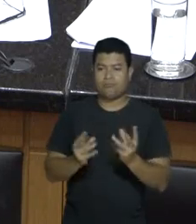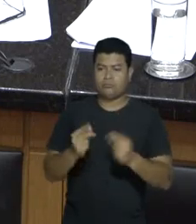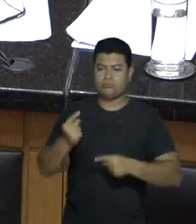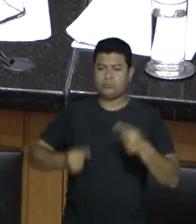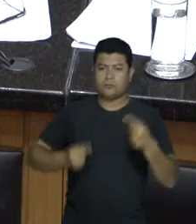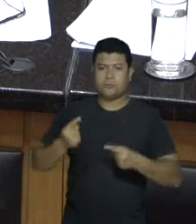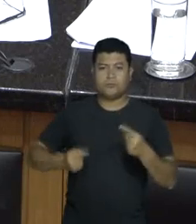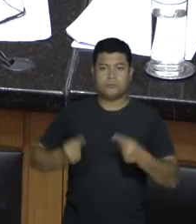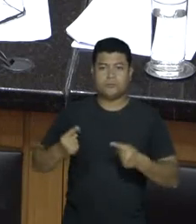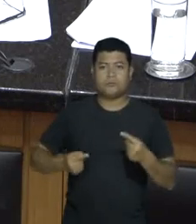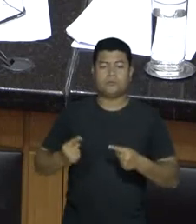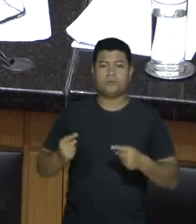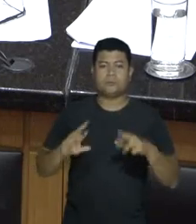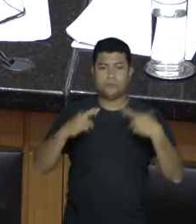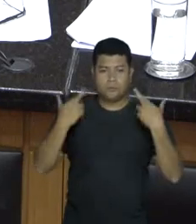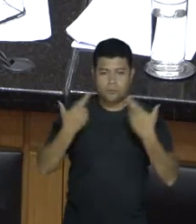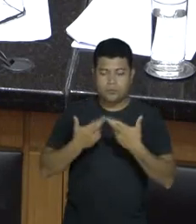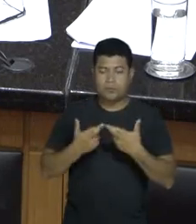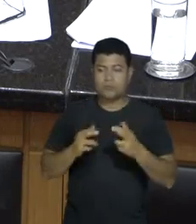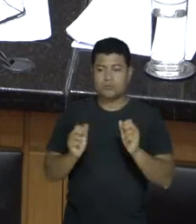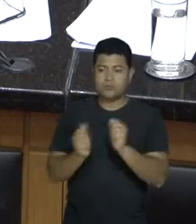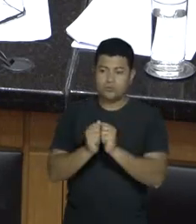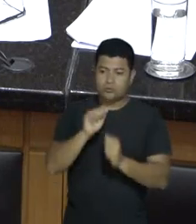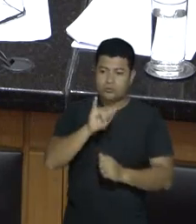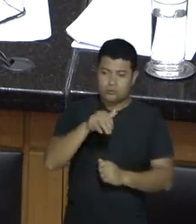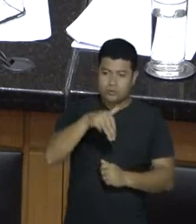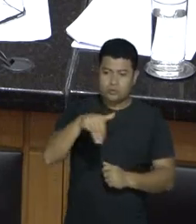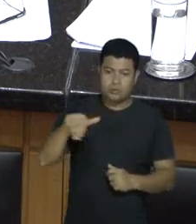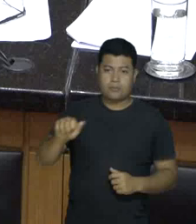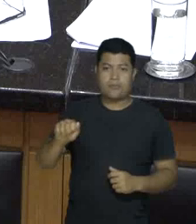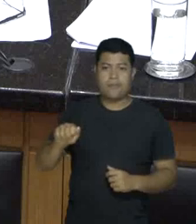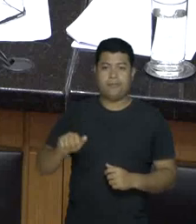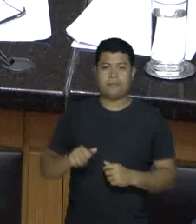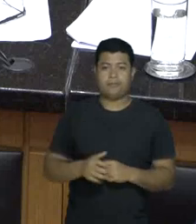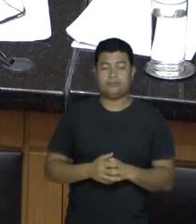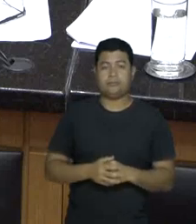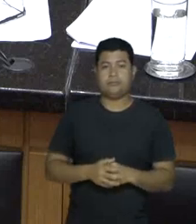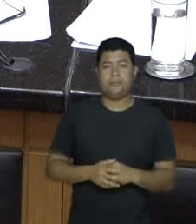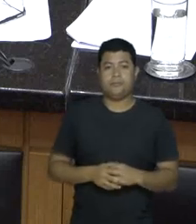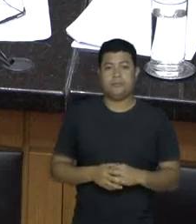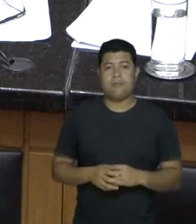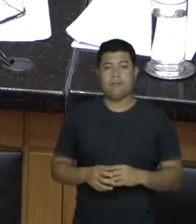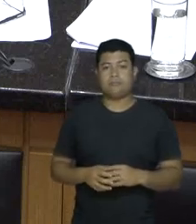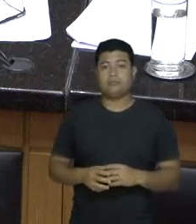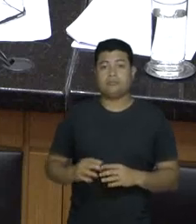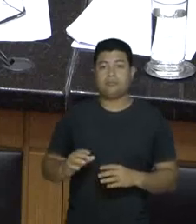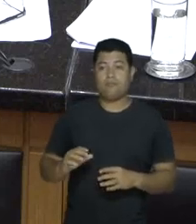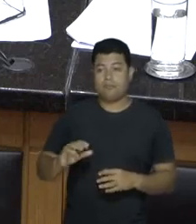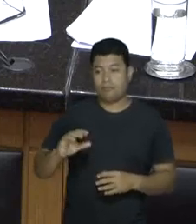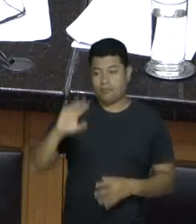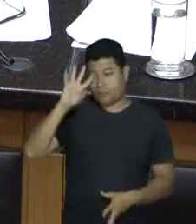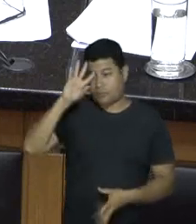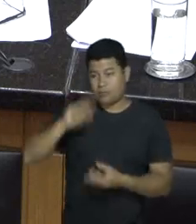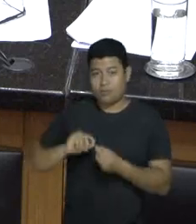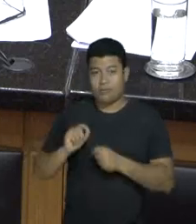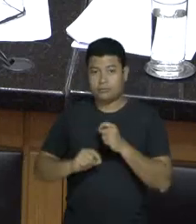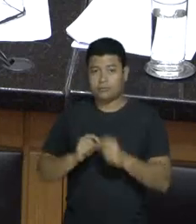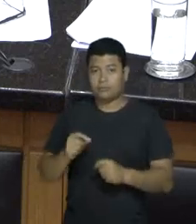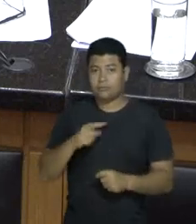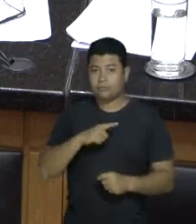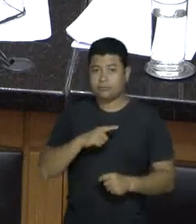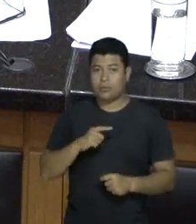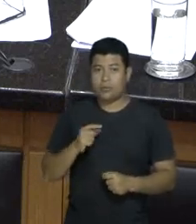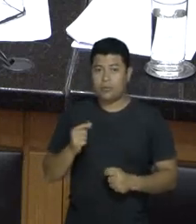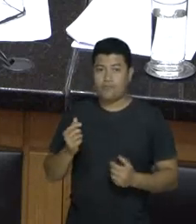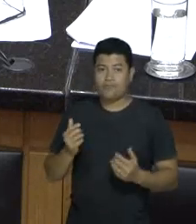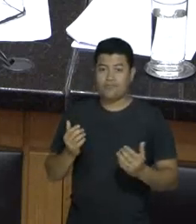de muitas reuniões com o IMA de Santa Catarina, chegou-se à conclusão de que se devesse fazer a paridade. O